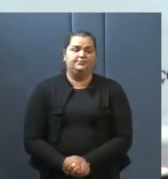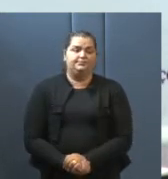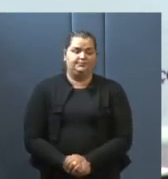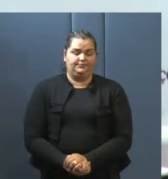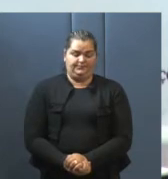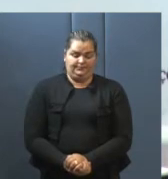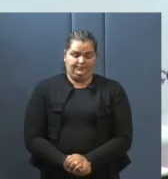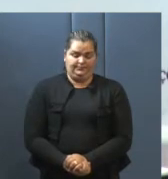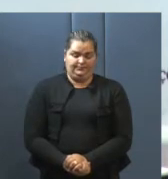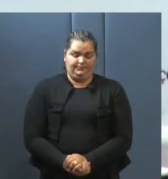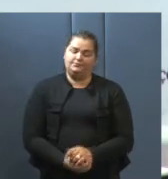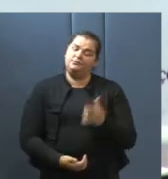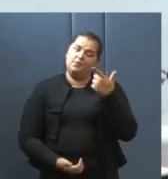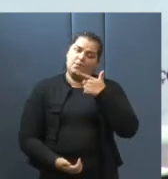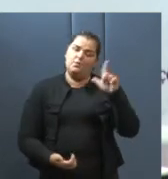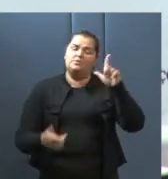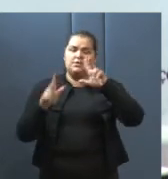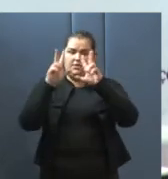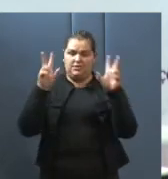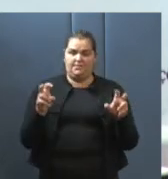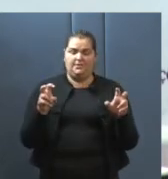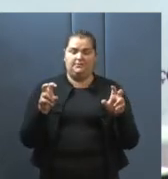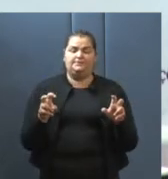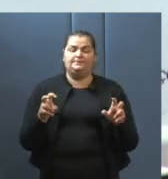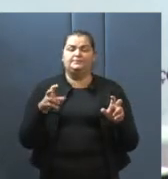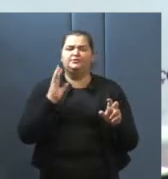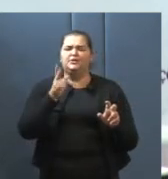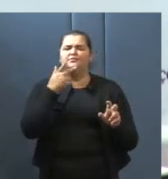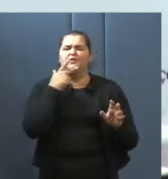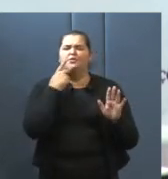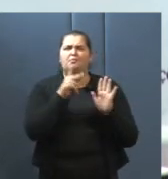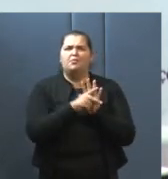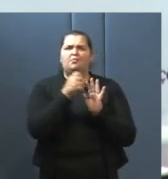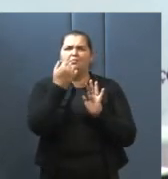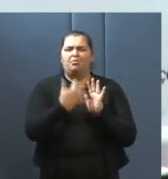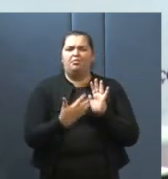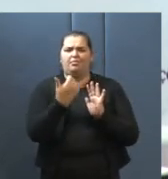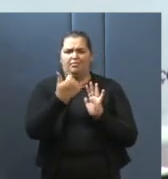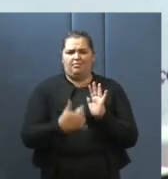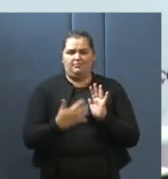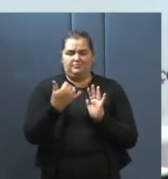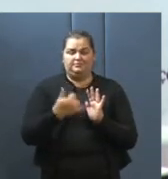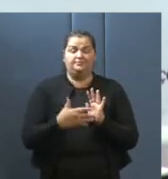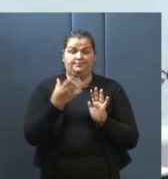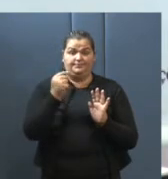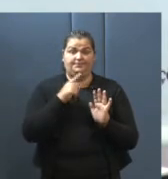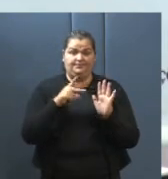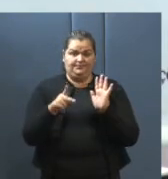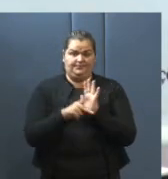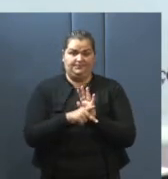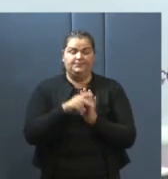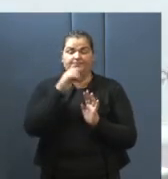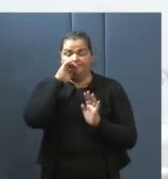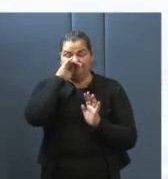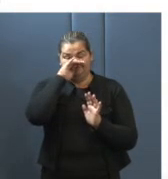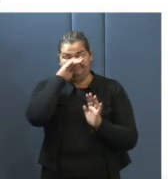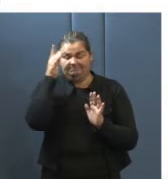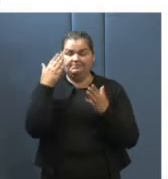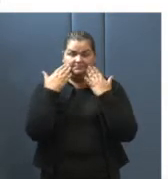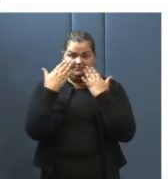Paris. Outro tema, e aí o Caio abordou isso também muito, muita propriedade na apresentação